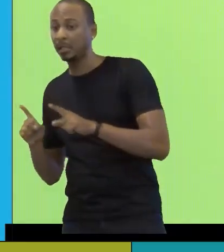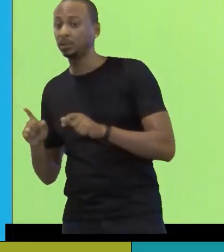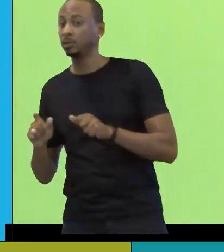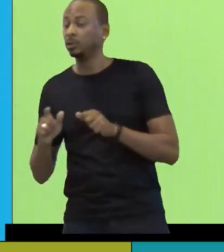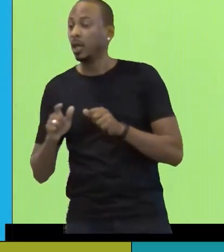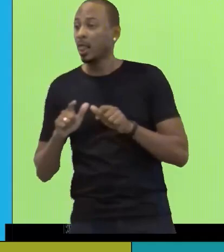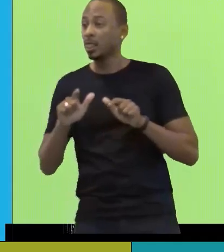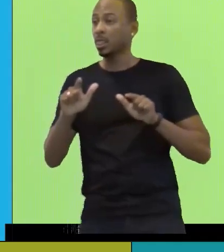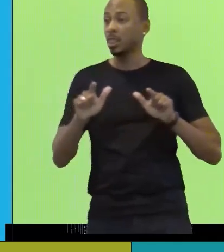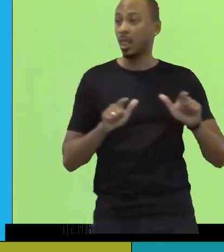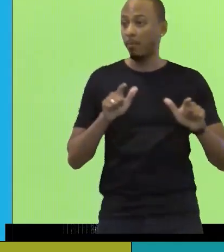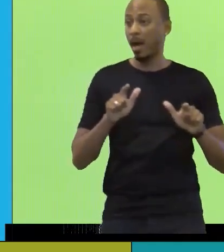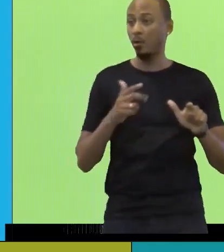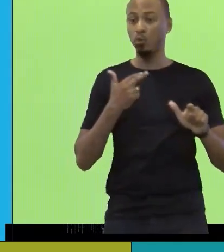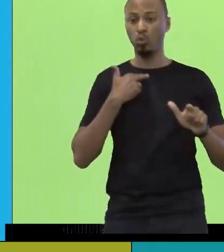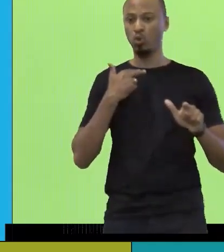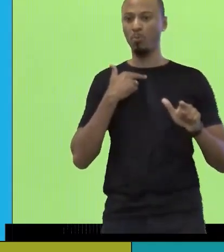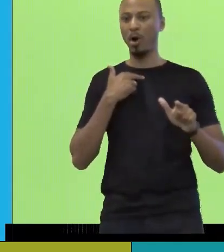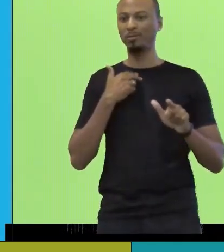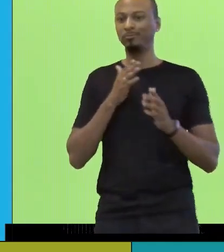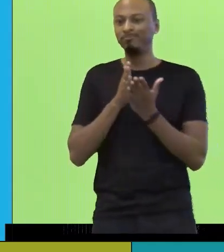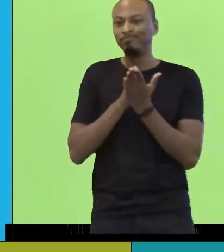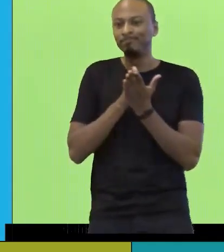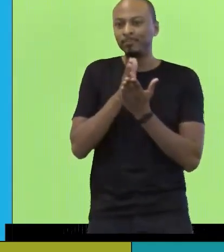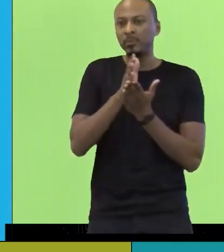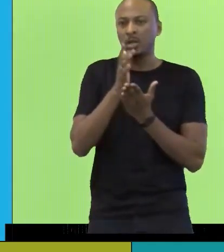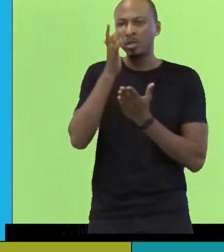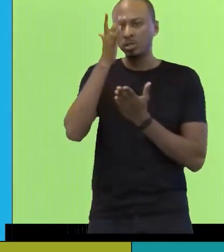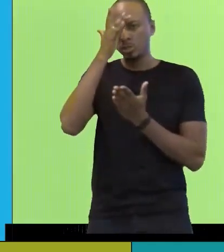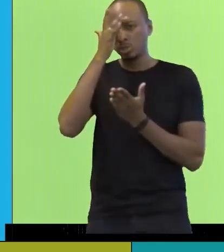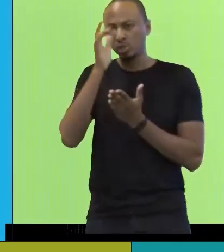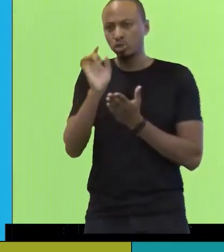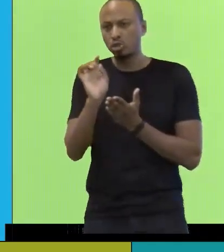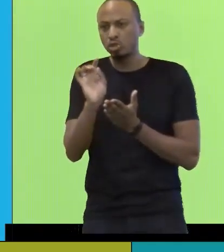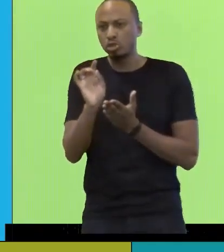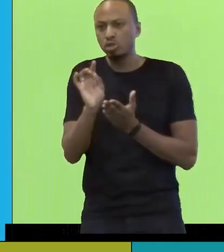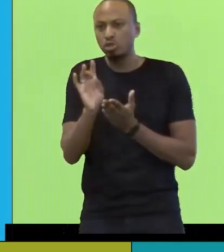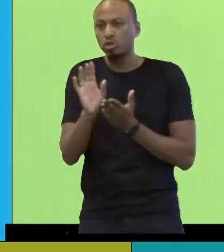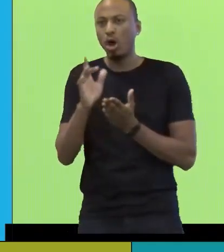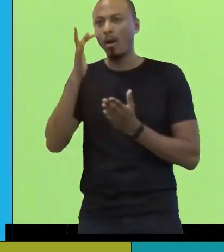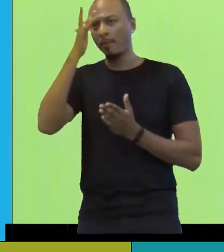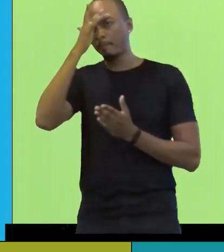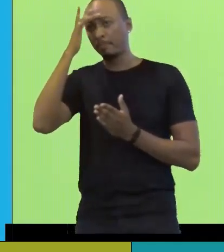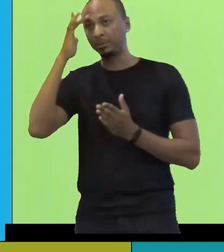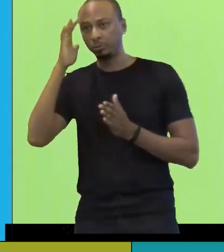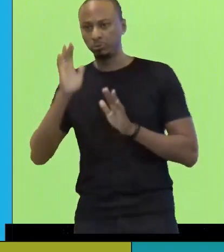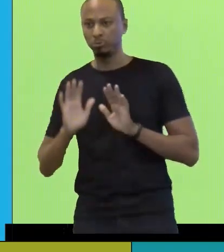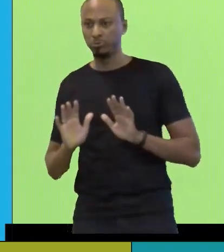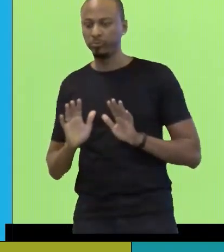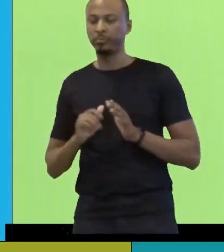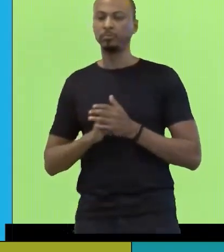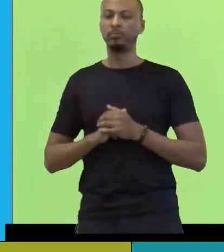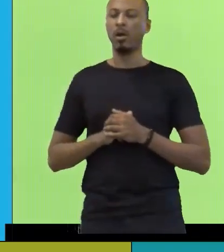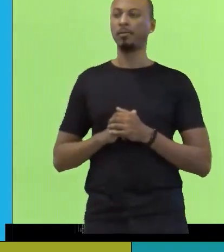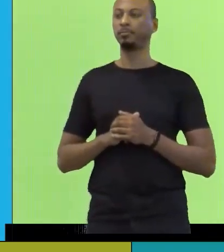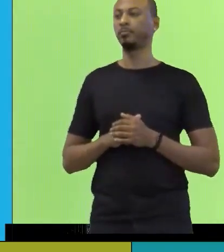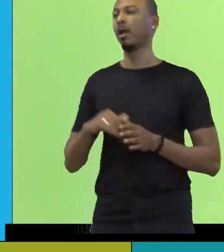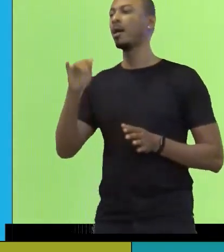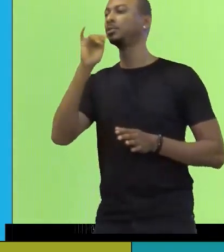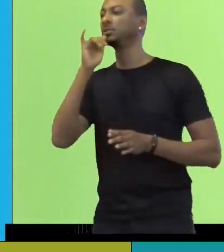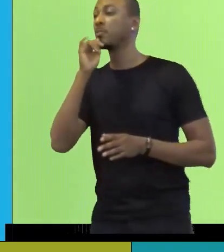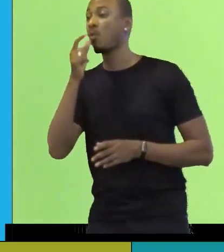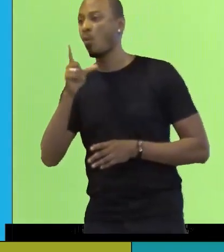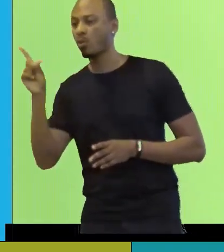exemplo. Aqui em Fortaleza tem uma farmácia, eu não vou dizer o nome por questões éticas, evidentemente, mas